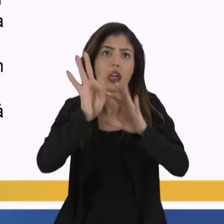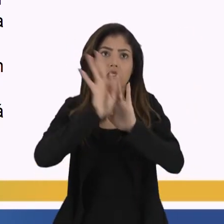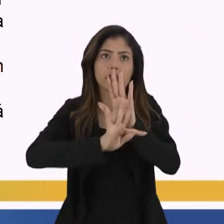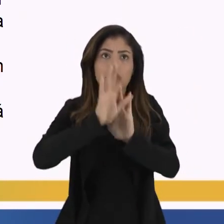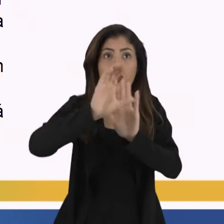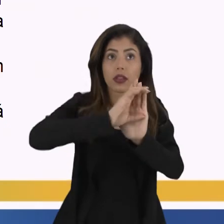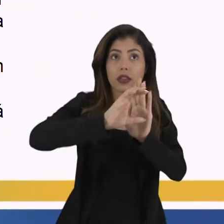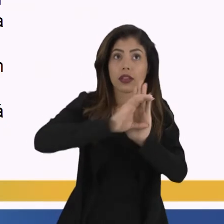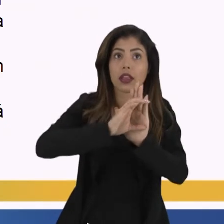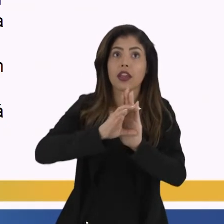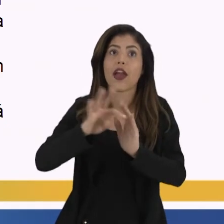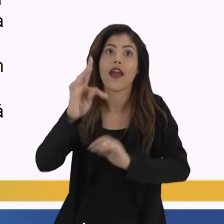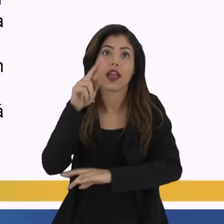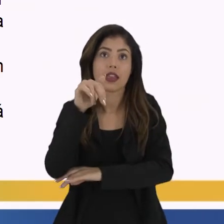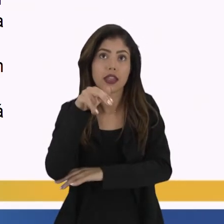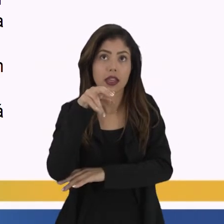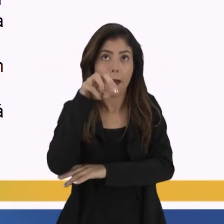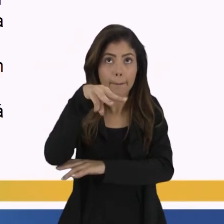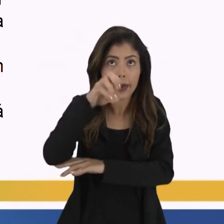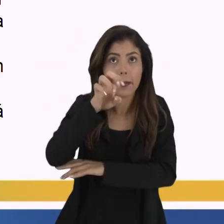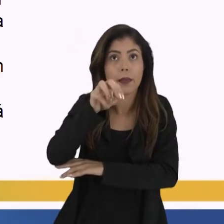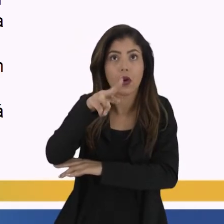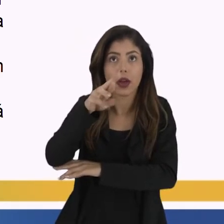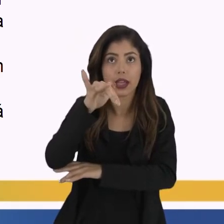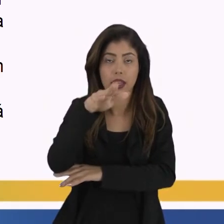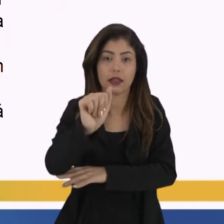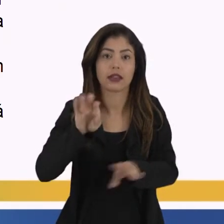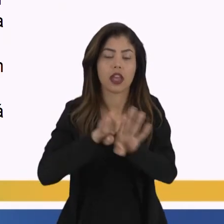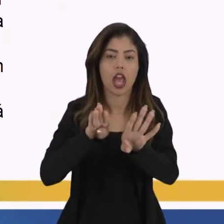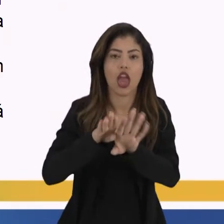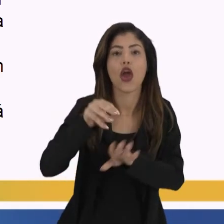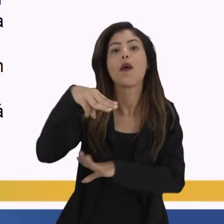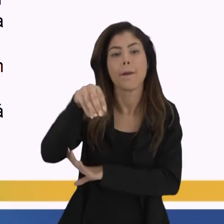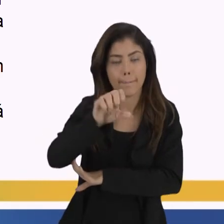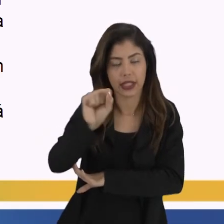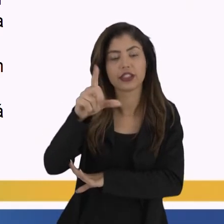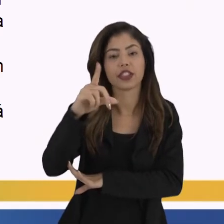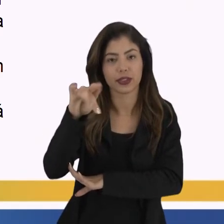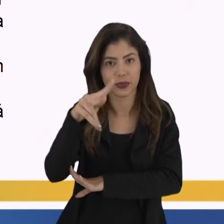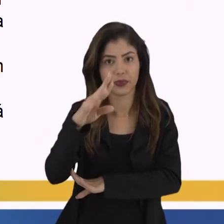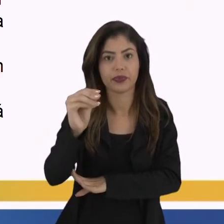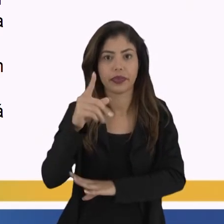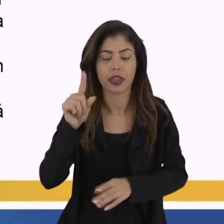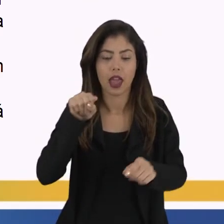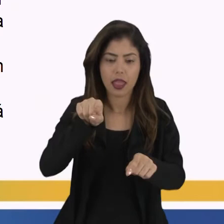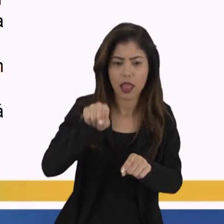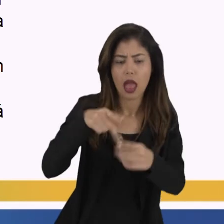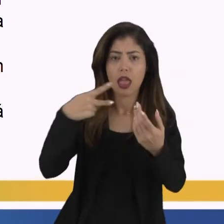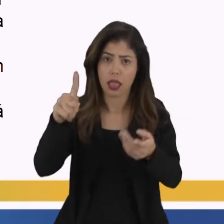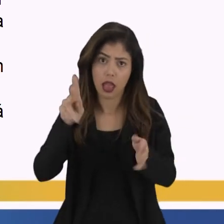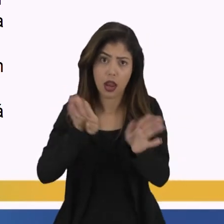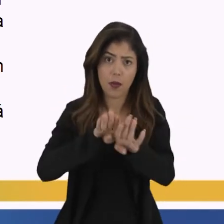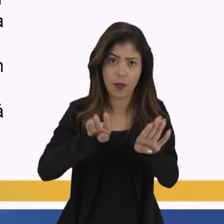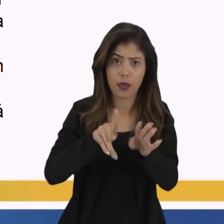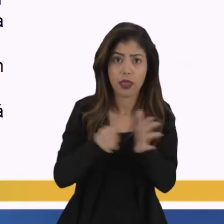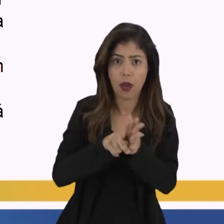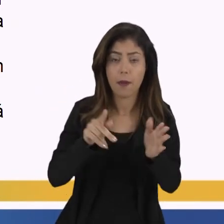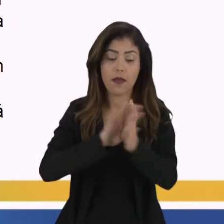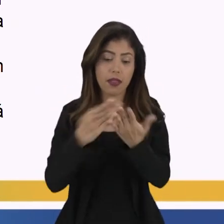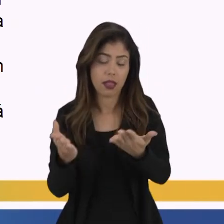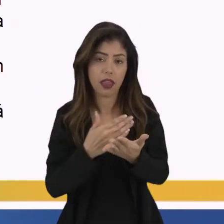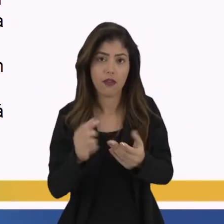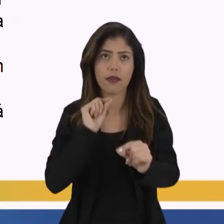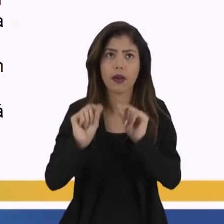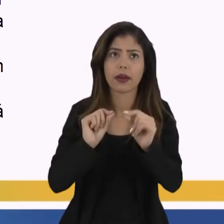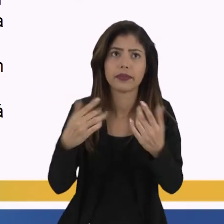não do livro, do romance Memórias Póstumas de Brás Cubas, de Machado de Assis. Dele do livro como um todo, é possível depreender